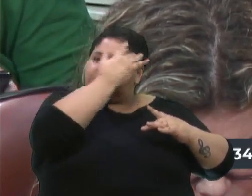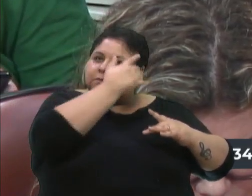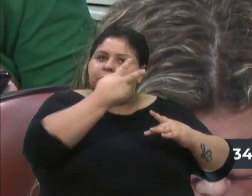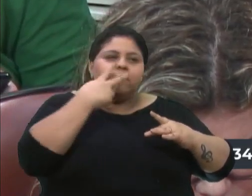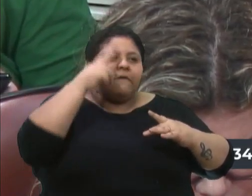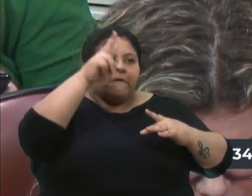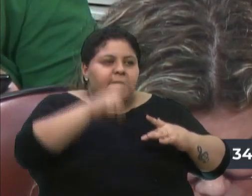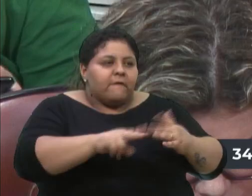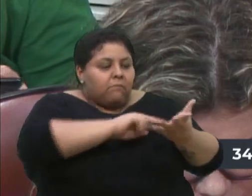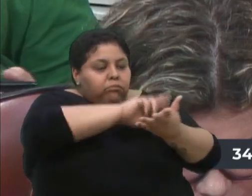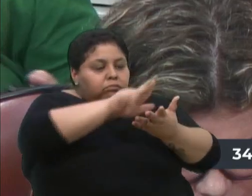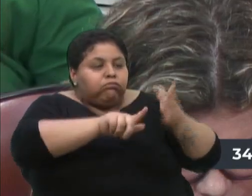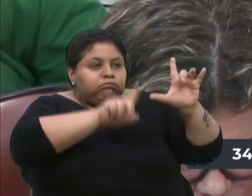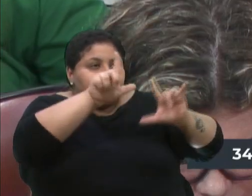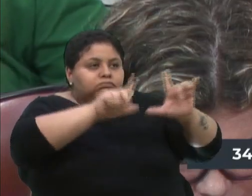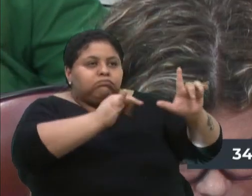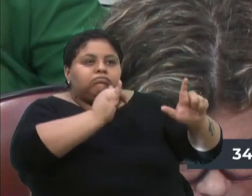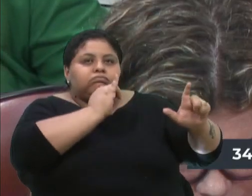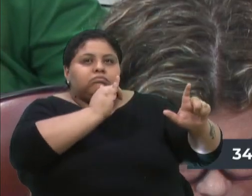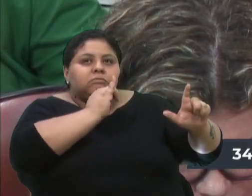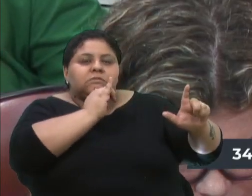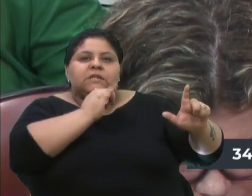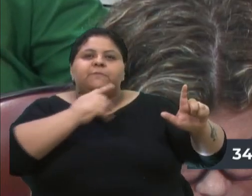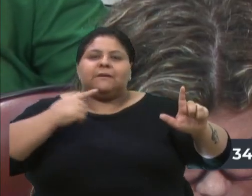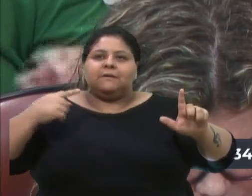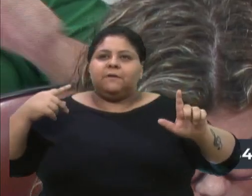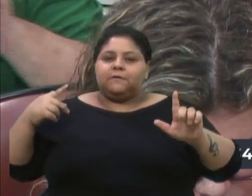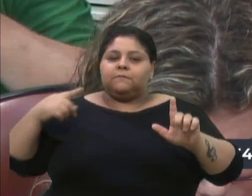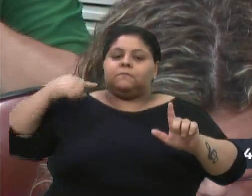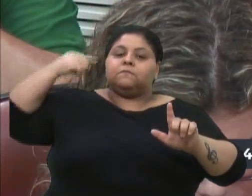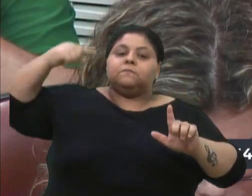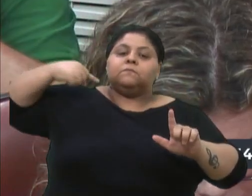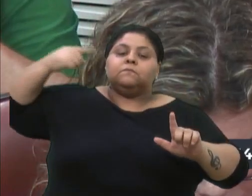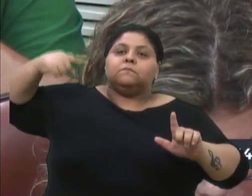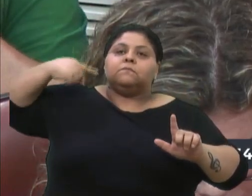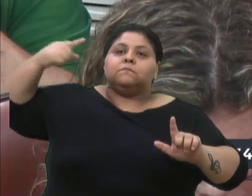por exemplo, com alguns deputados, né?